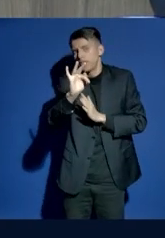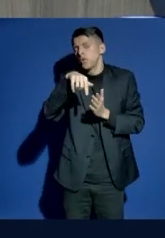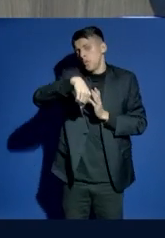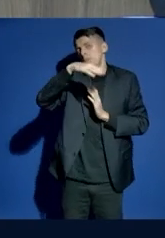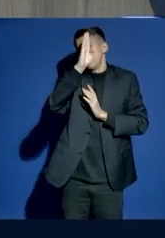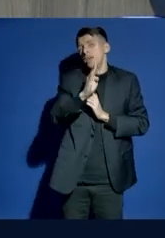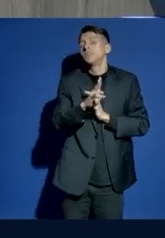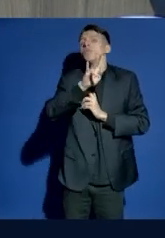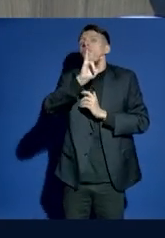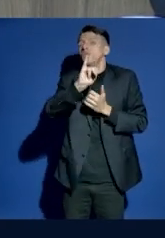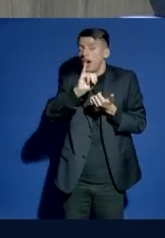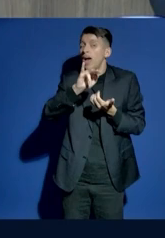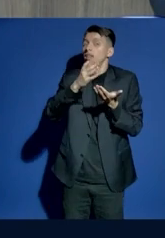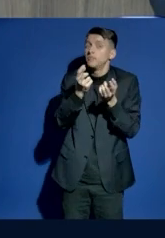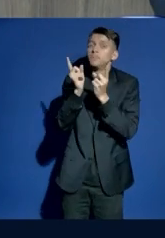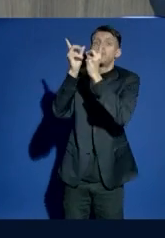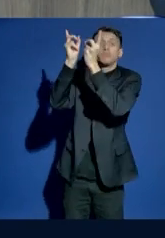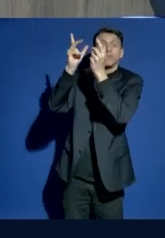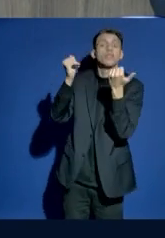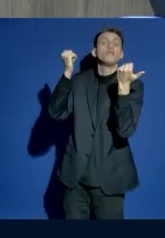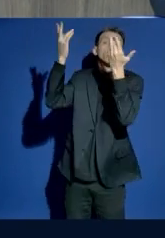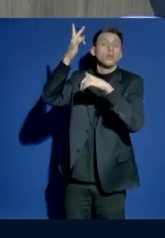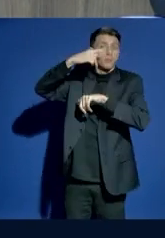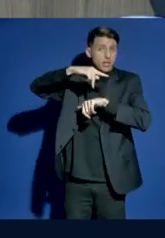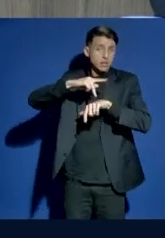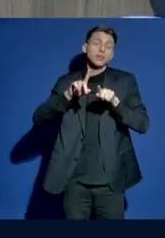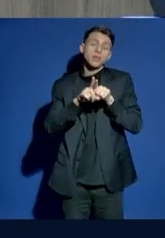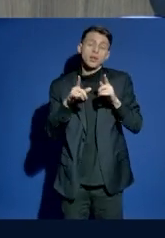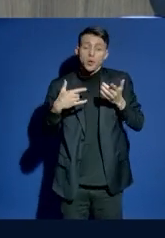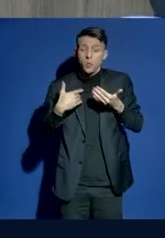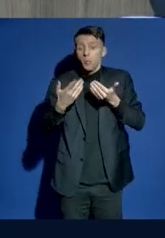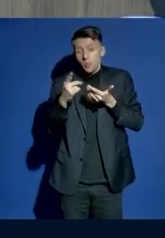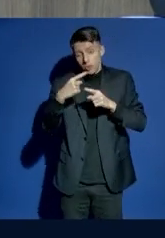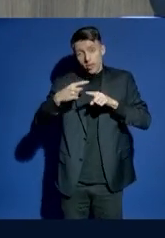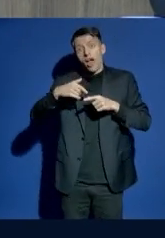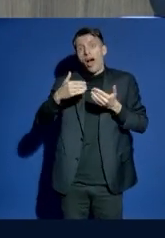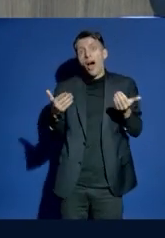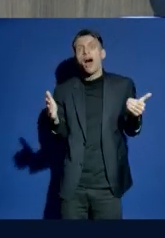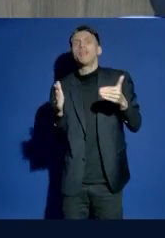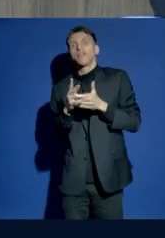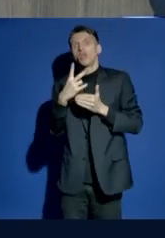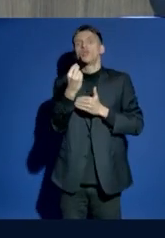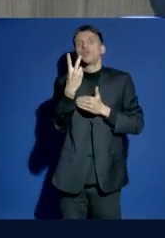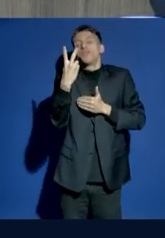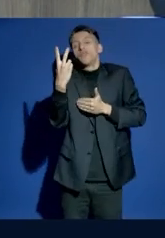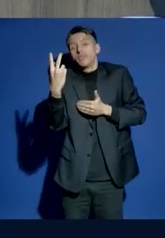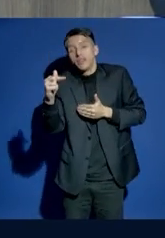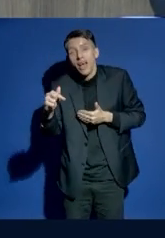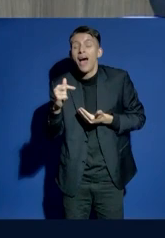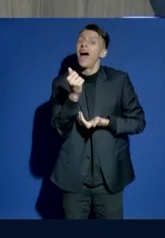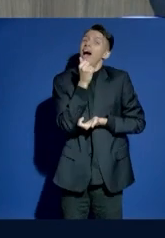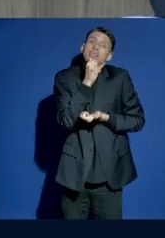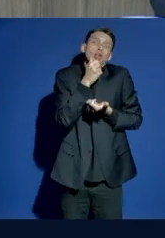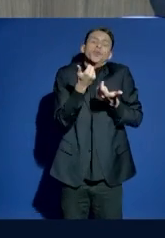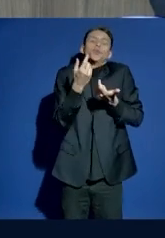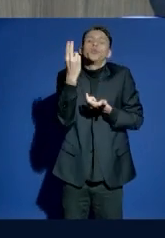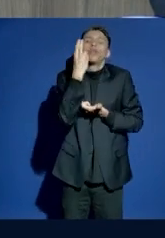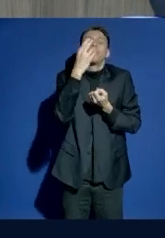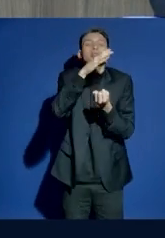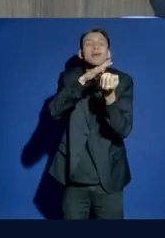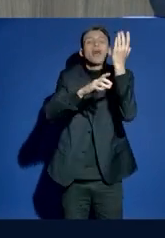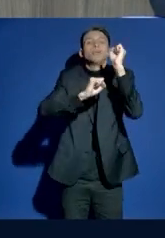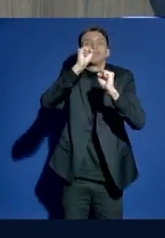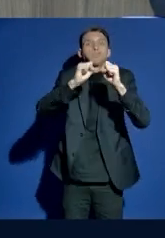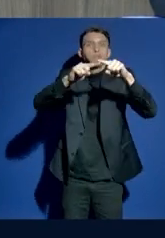porque nesse tempo de agora até lá, não vai mais dar para construir uma biorefinaria aqui no Brasil, infelizmente. A gente vem